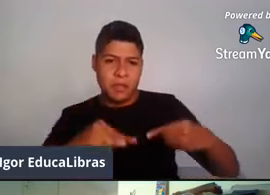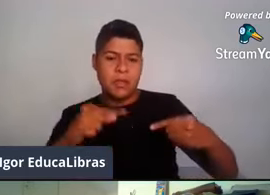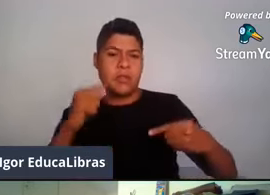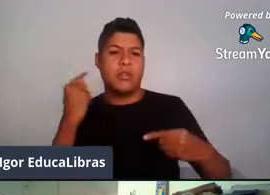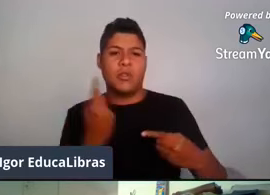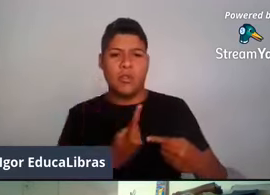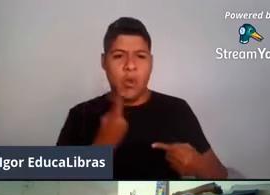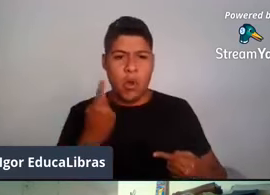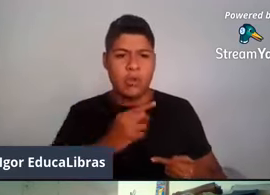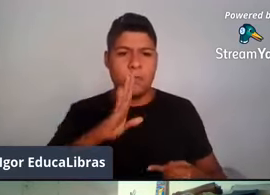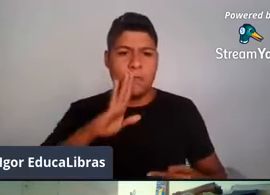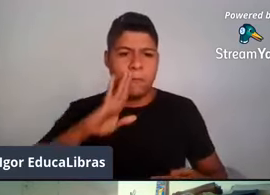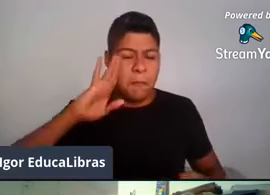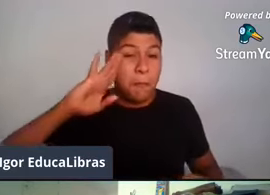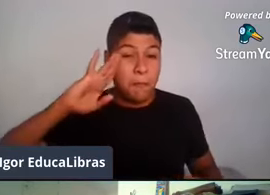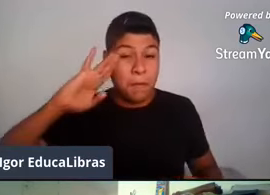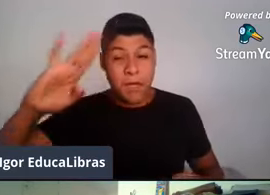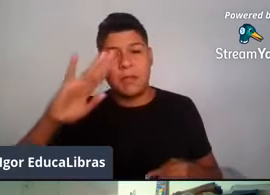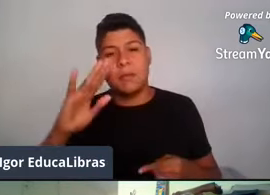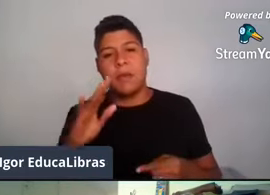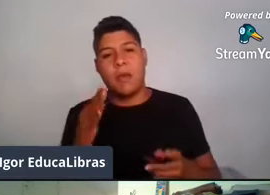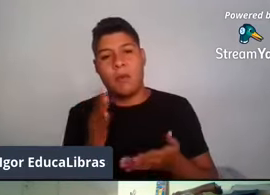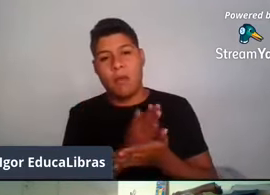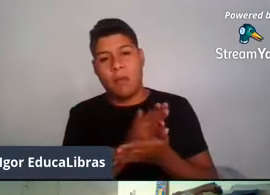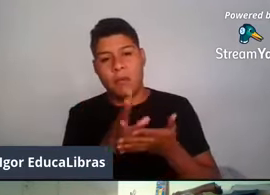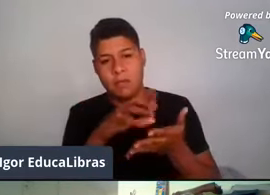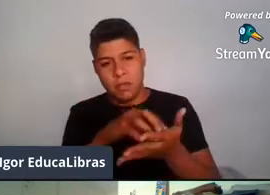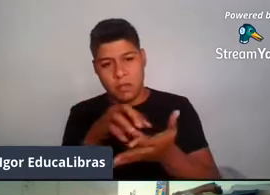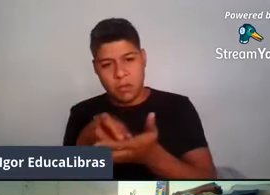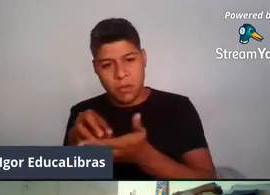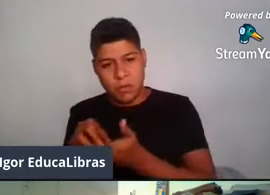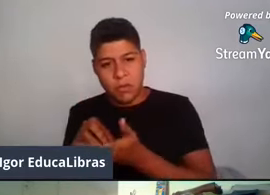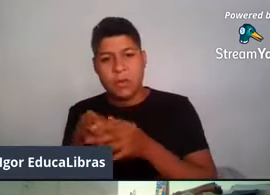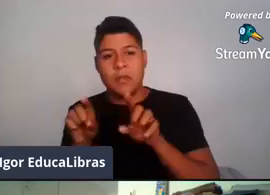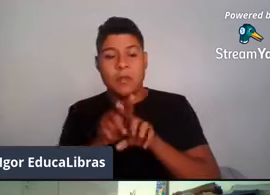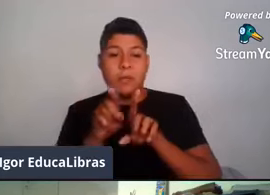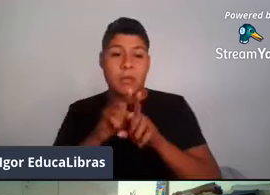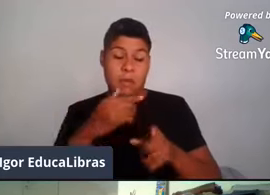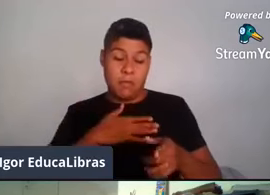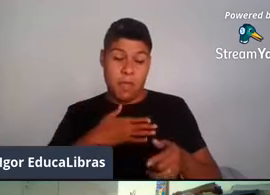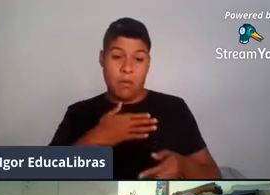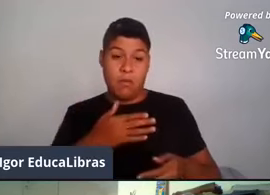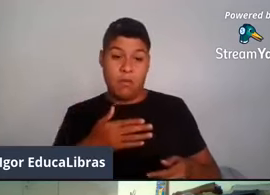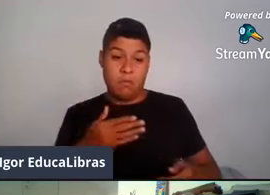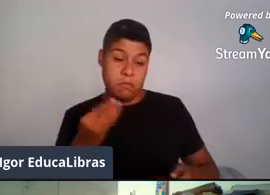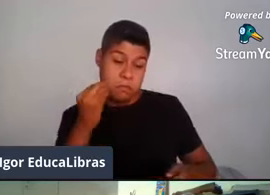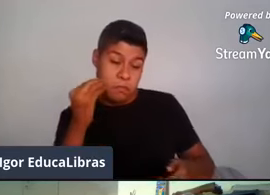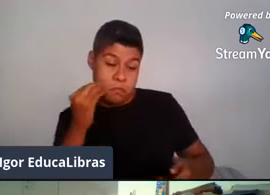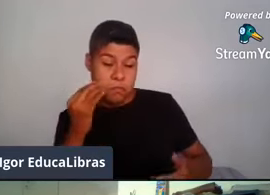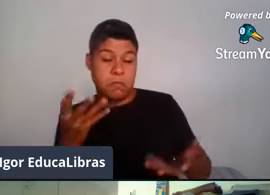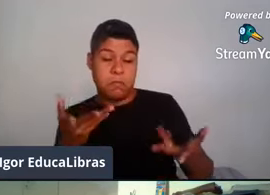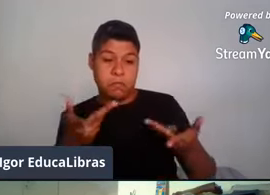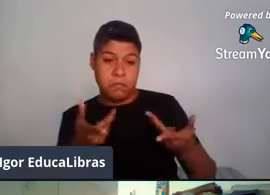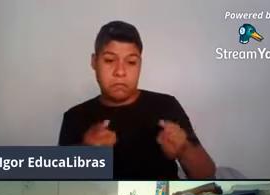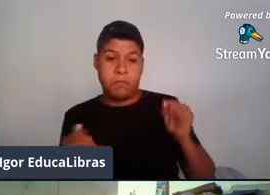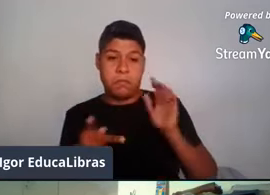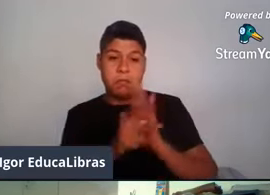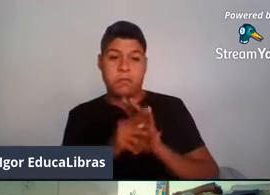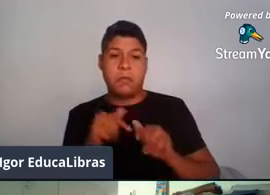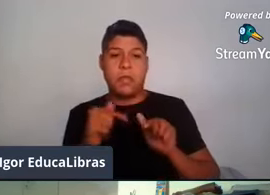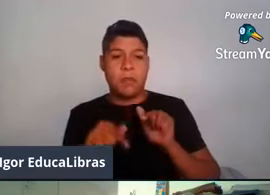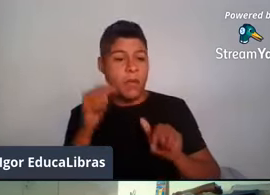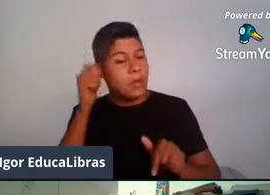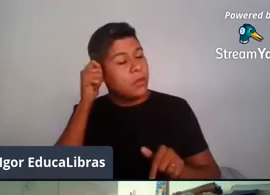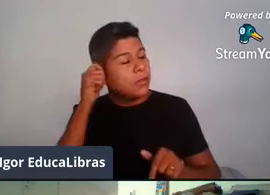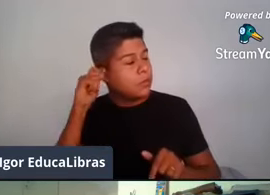né, principalmente em algumas áreas, mas tem sido também, na minha avaliação, a parte mais gratificante do nosso trabalho.